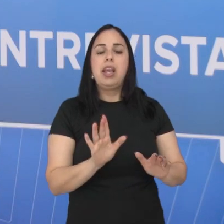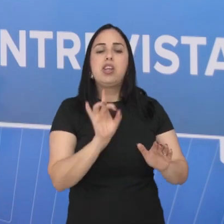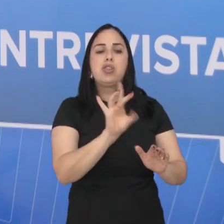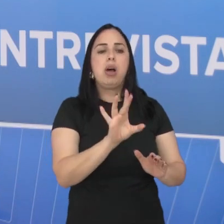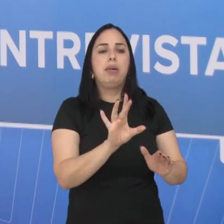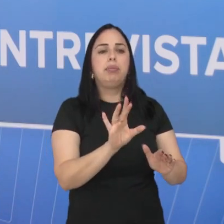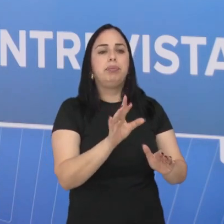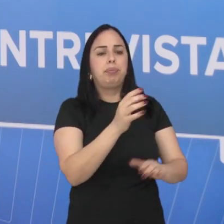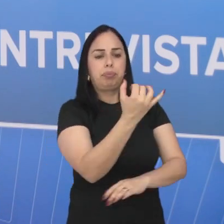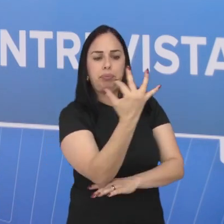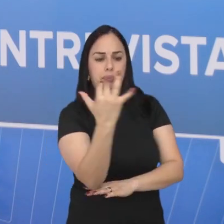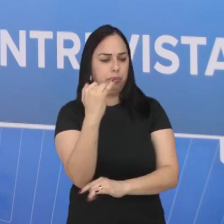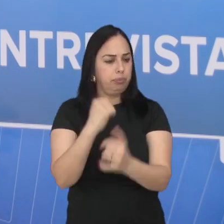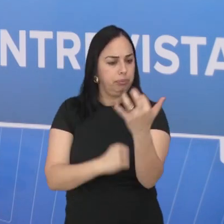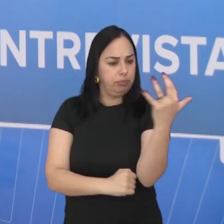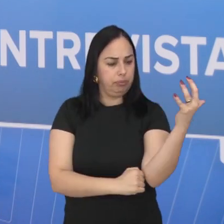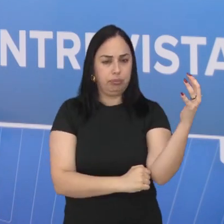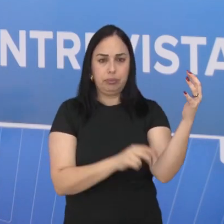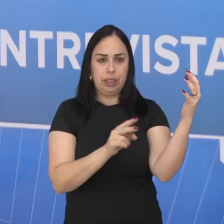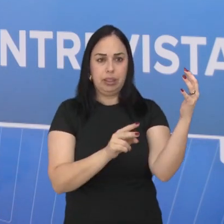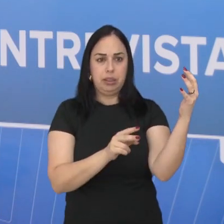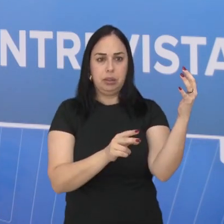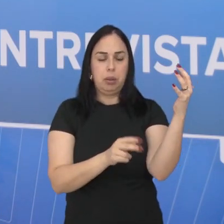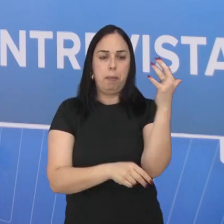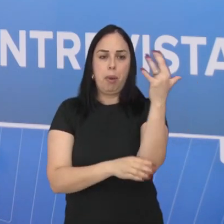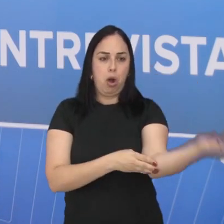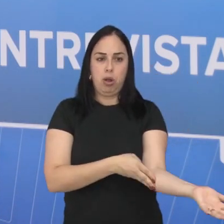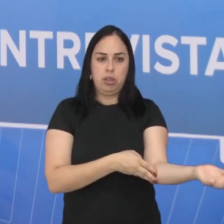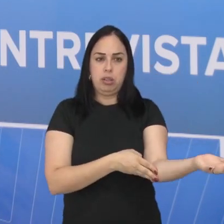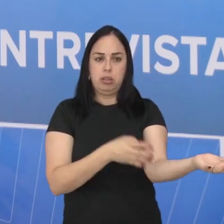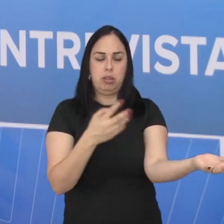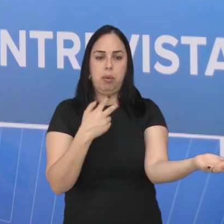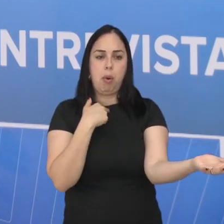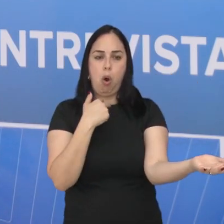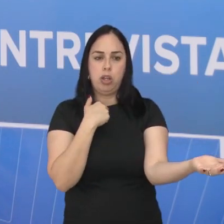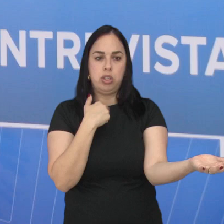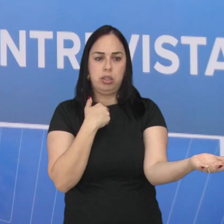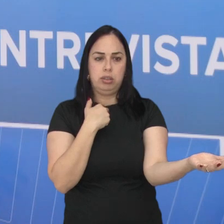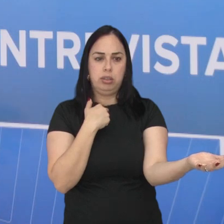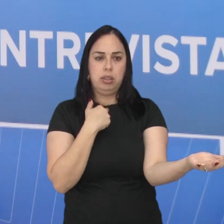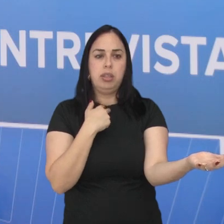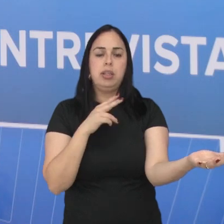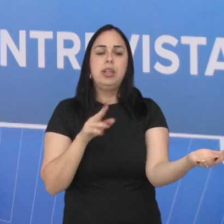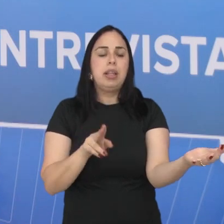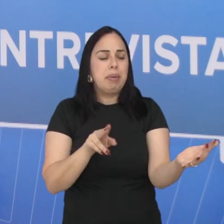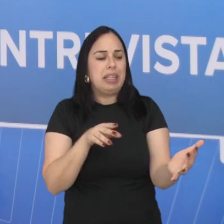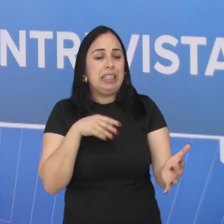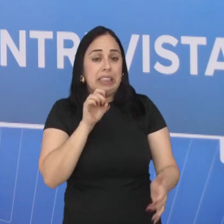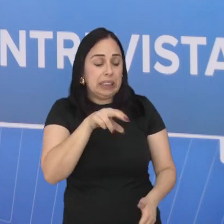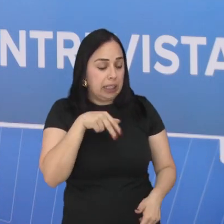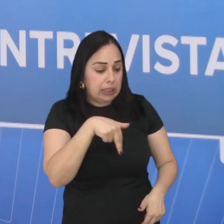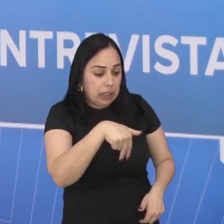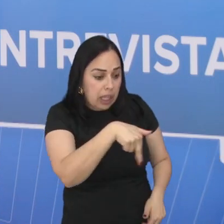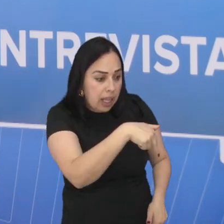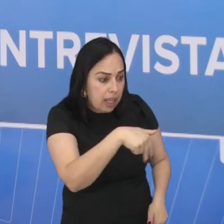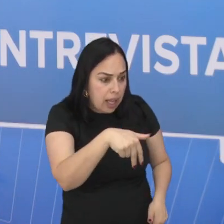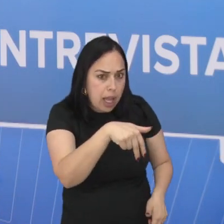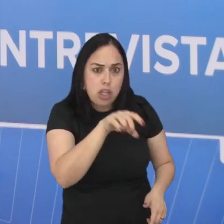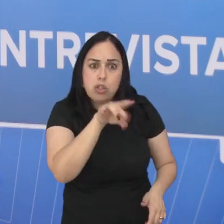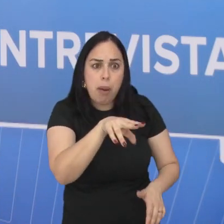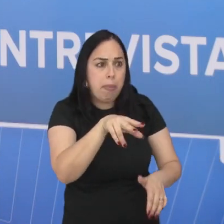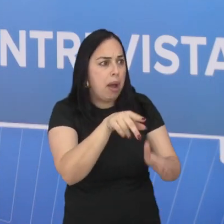é restritiva. Então, uma área de preservação permanente não pode ter nenhum tipo de intervenção e os usos que são feitos são usos para